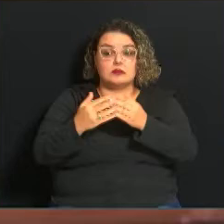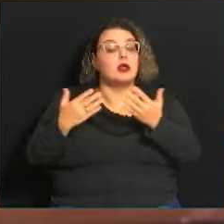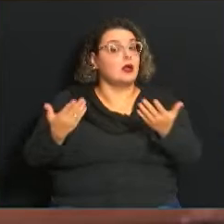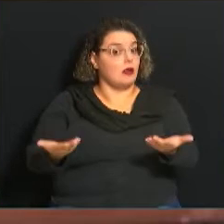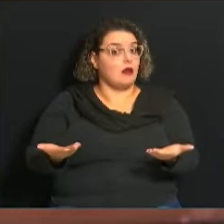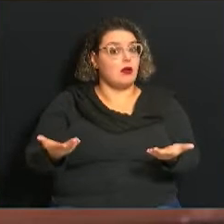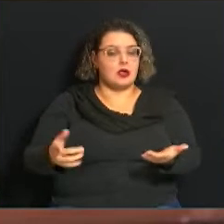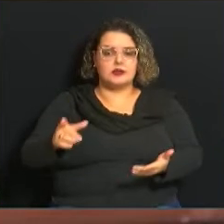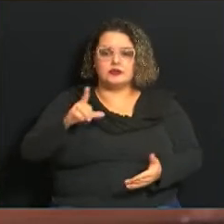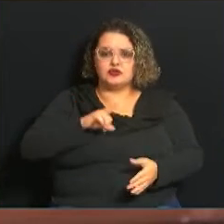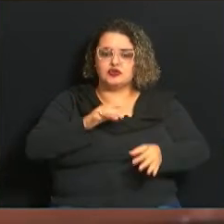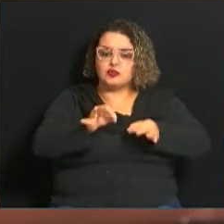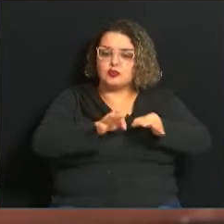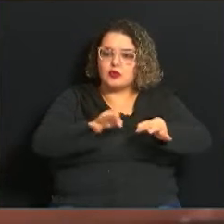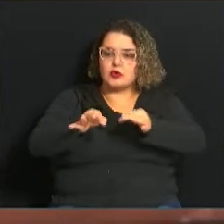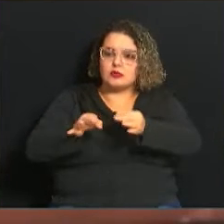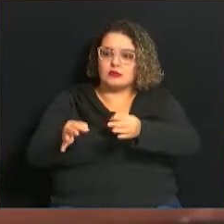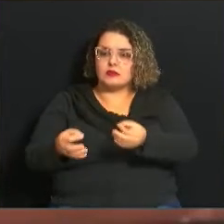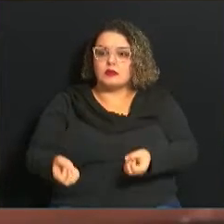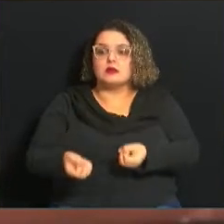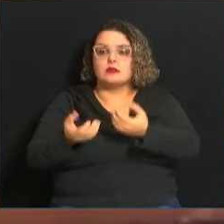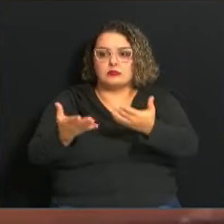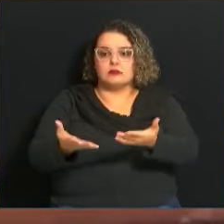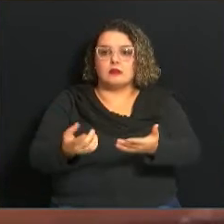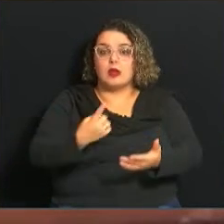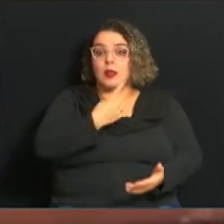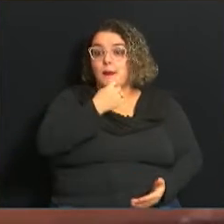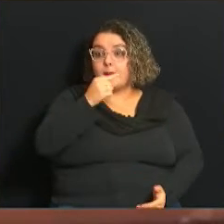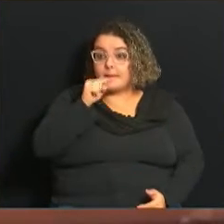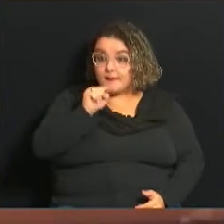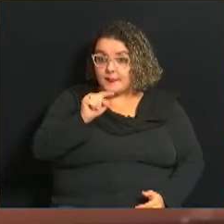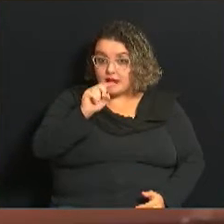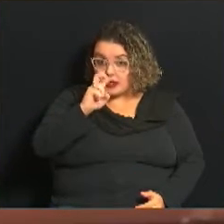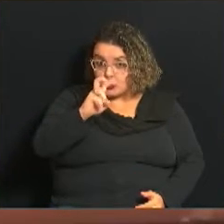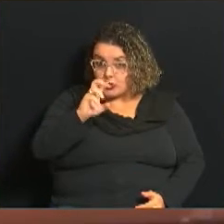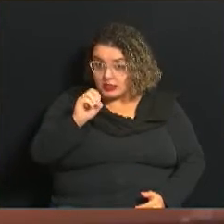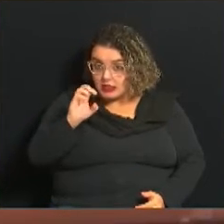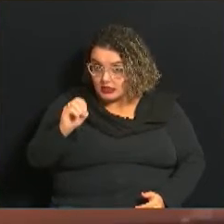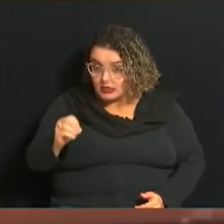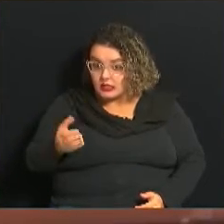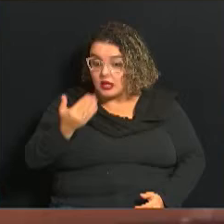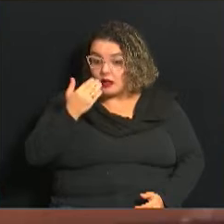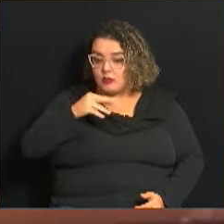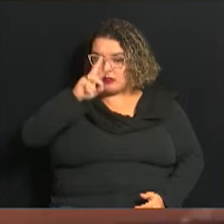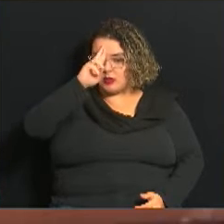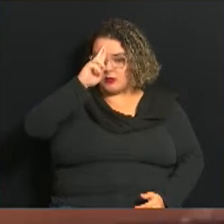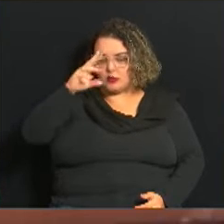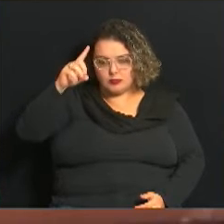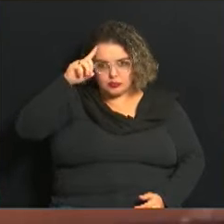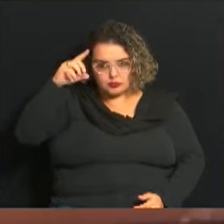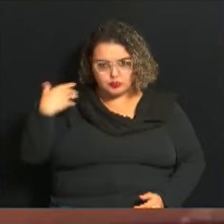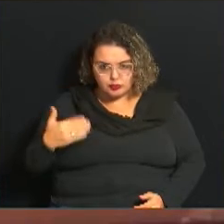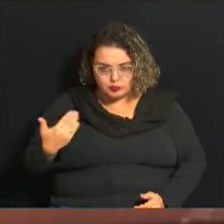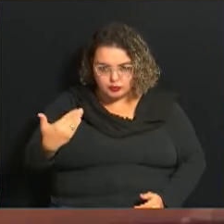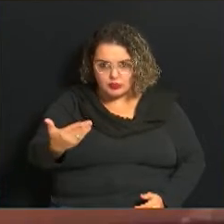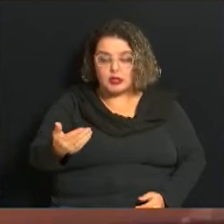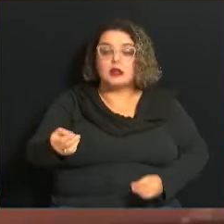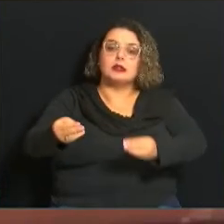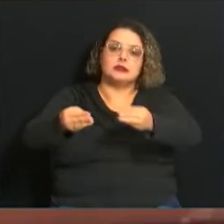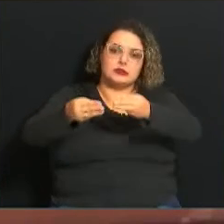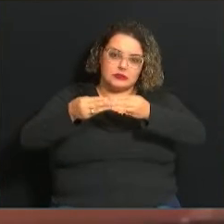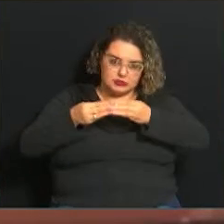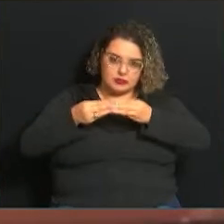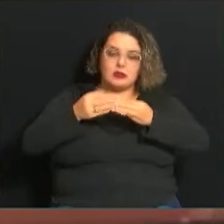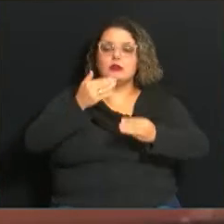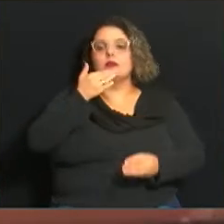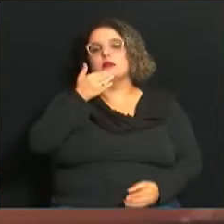uma projeção, talvez, de fornecer cerca de 1.500 almoços por dia. Então, nessa moção, a gente apela